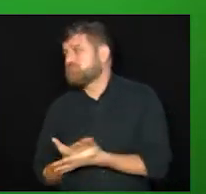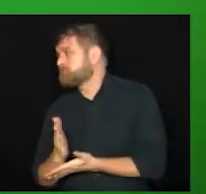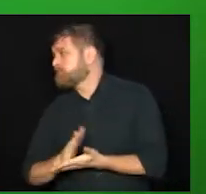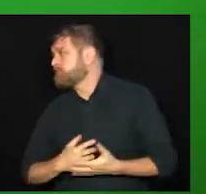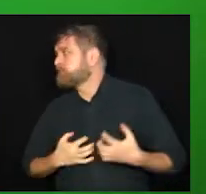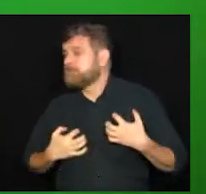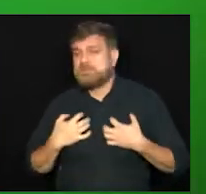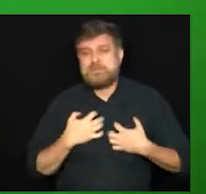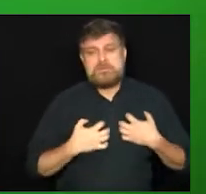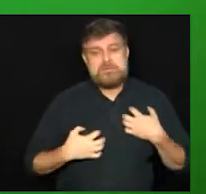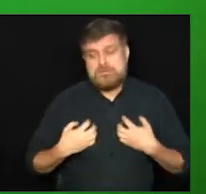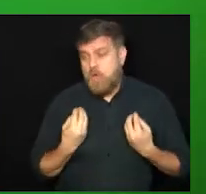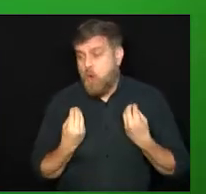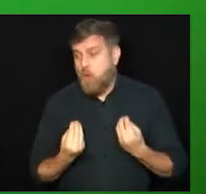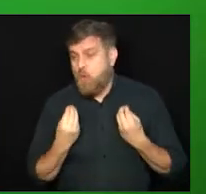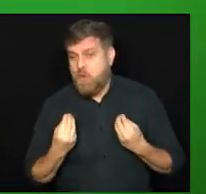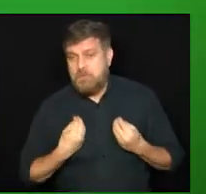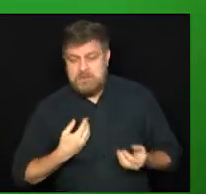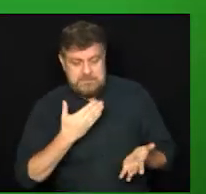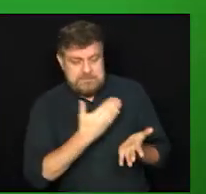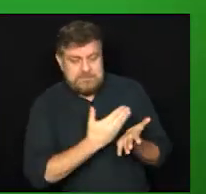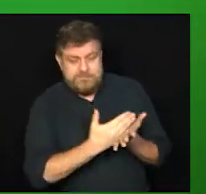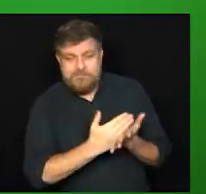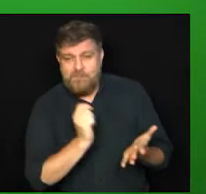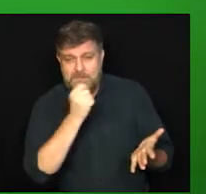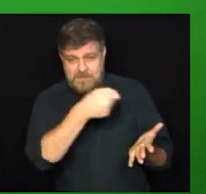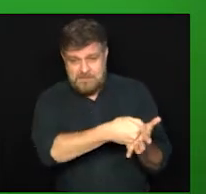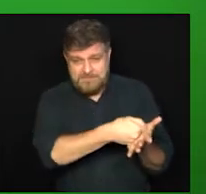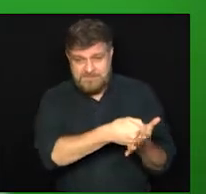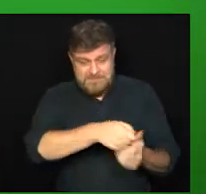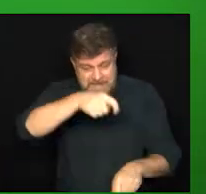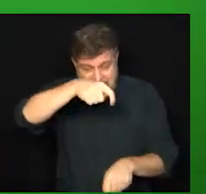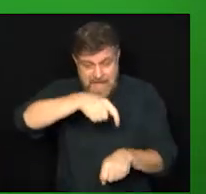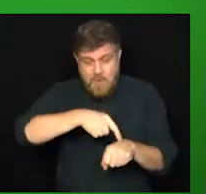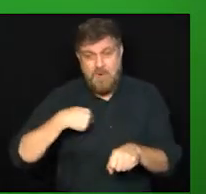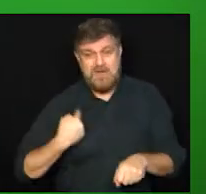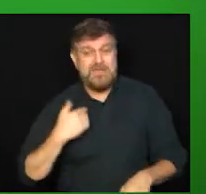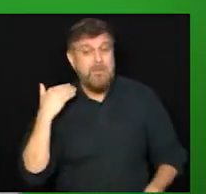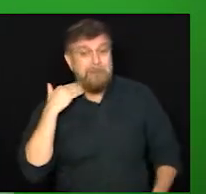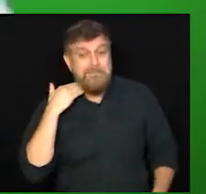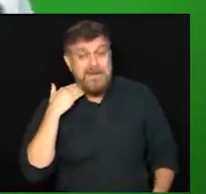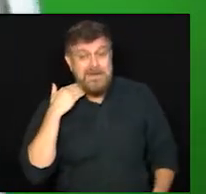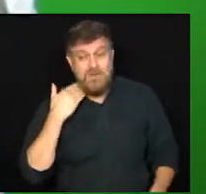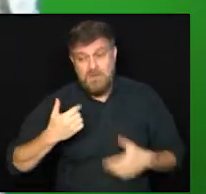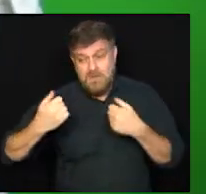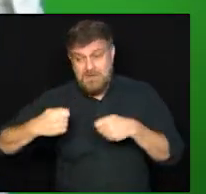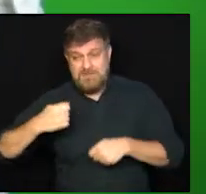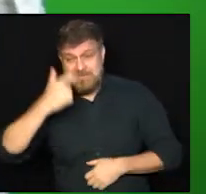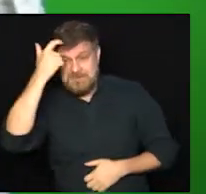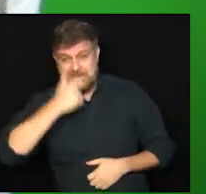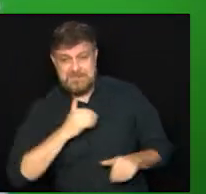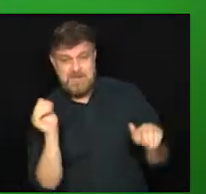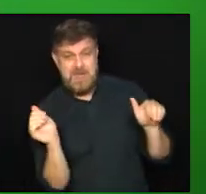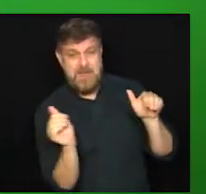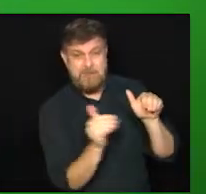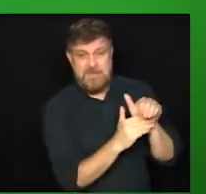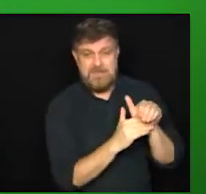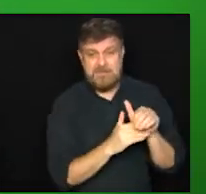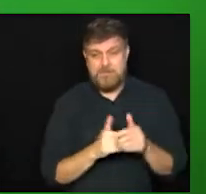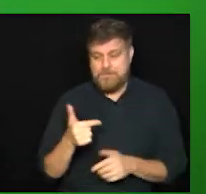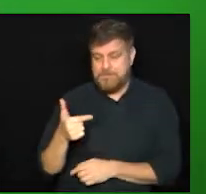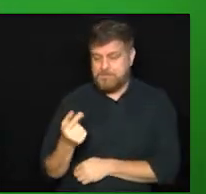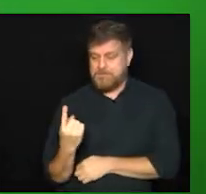Como pagar esse empréstimo, presidente? Chegou a hora de pagar e o faturamento de 2019